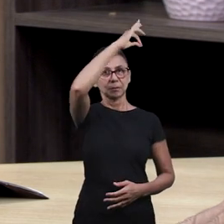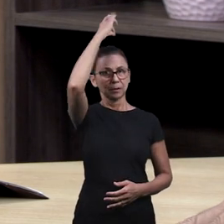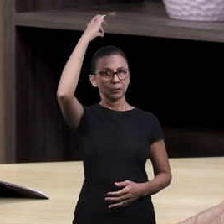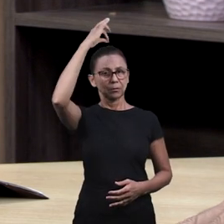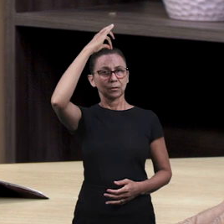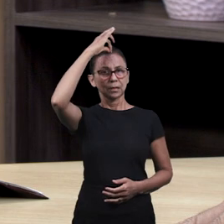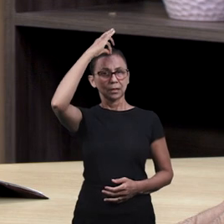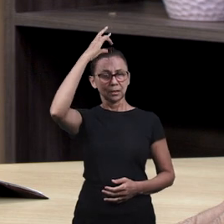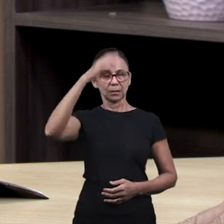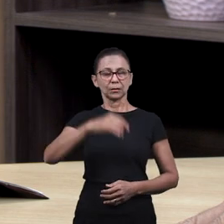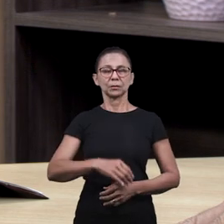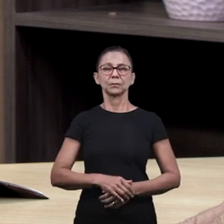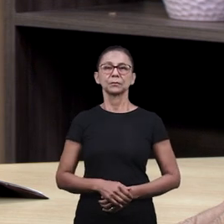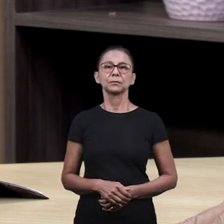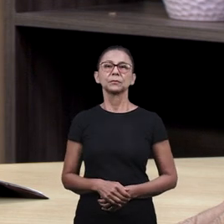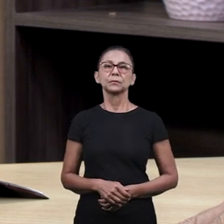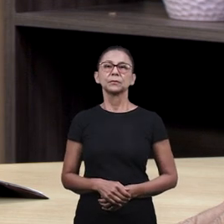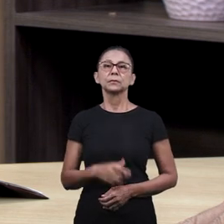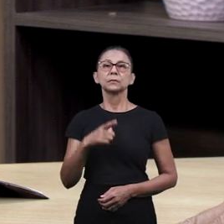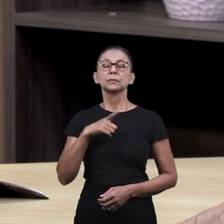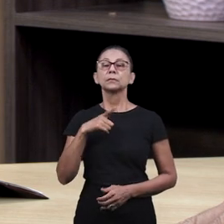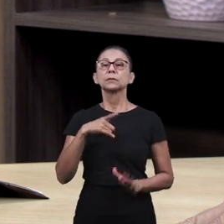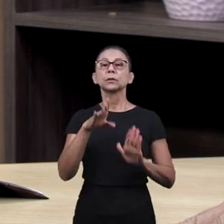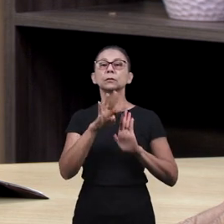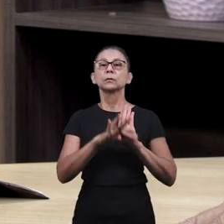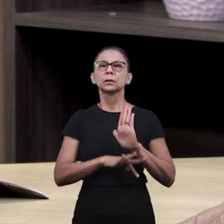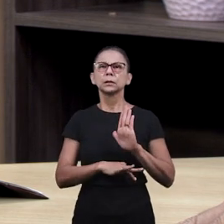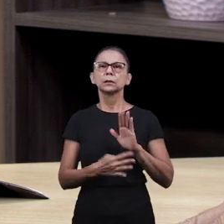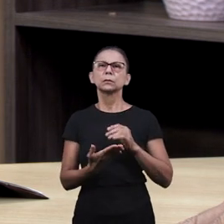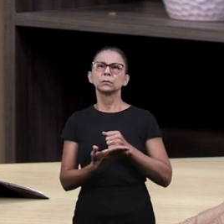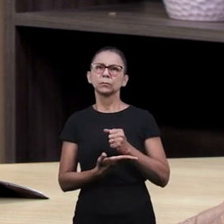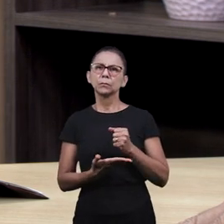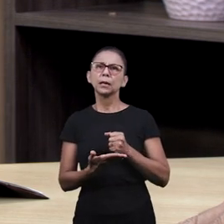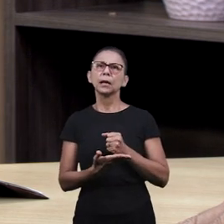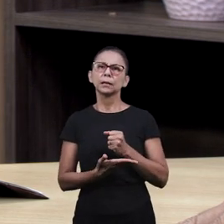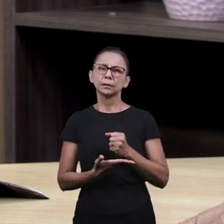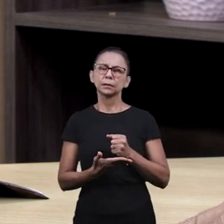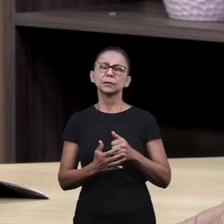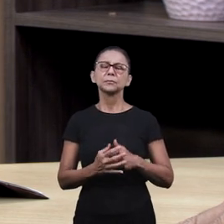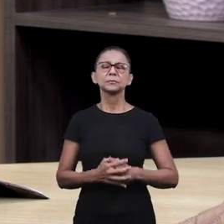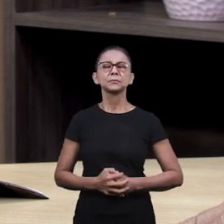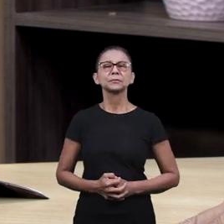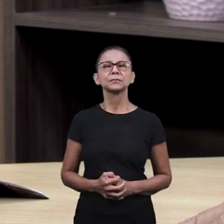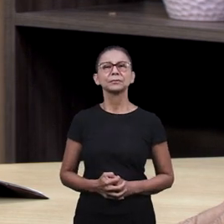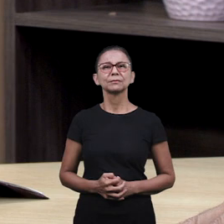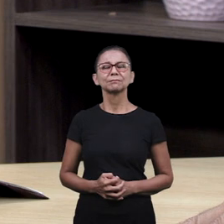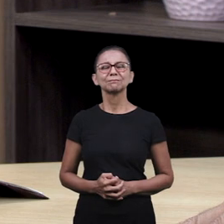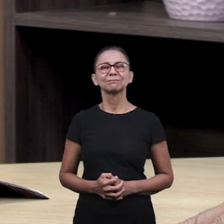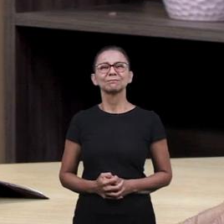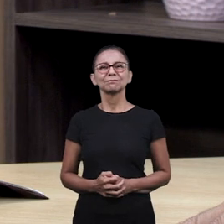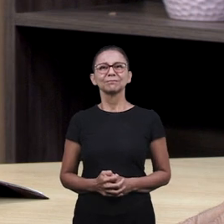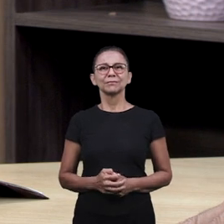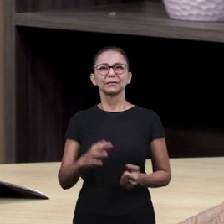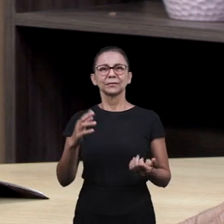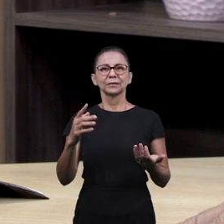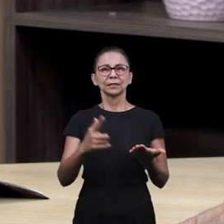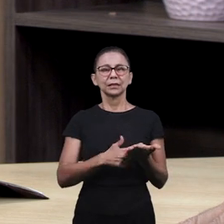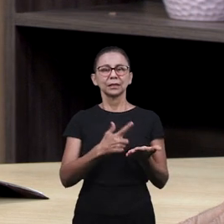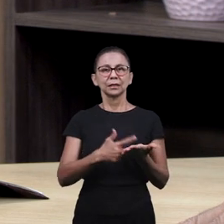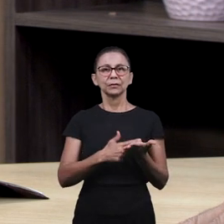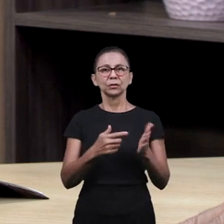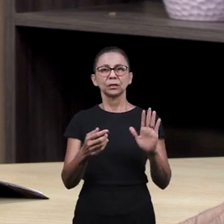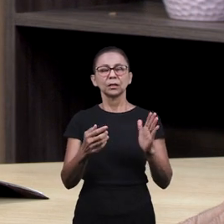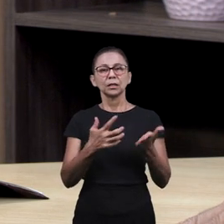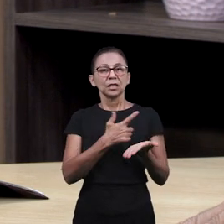temos um texto base para tratarmos desse tema, dessa parte, desse assunto dentro do tema, que é aquele que está no livro